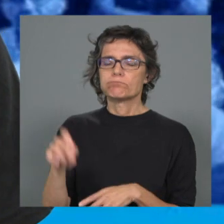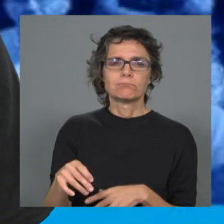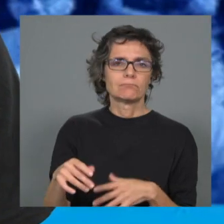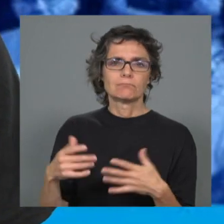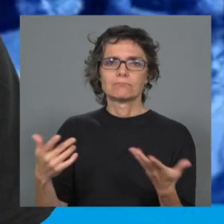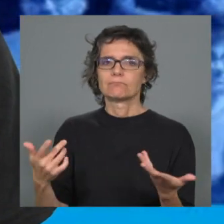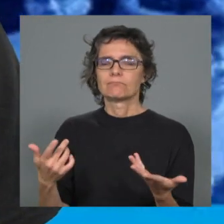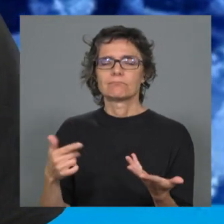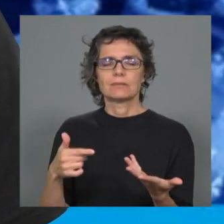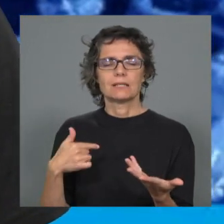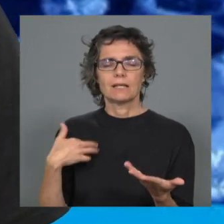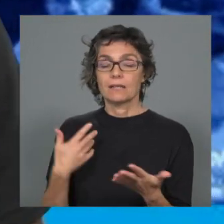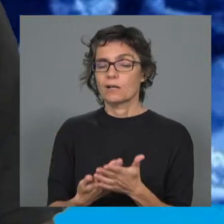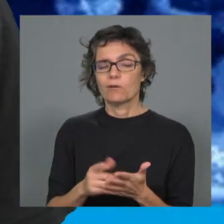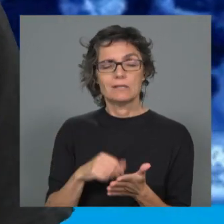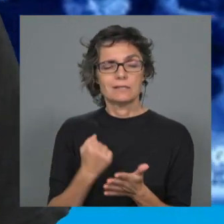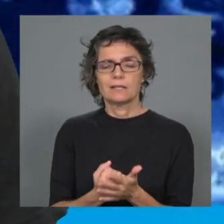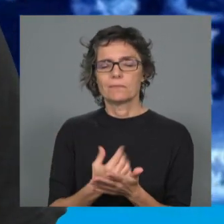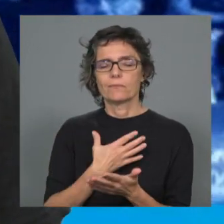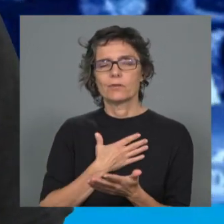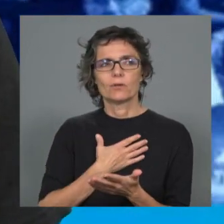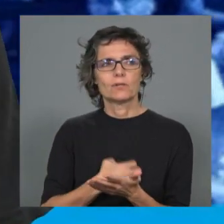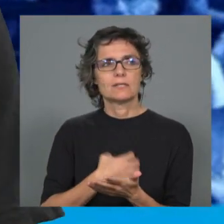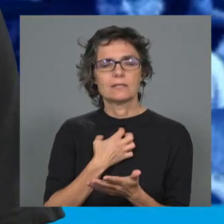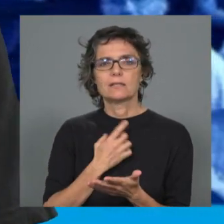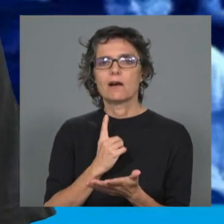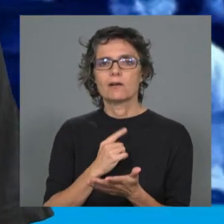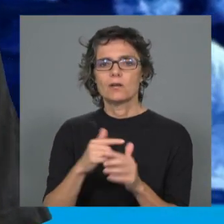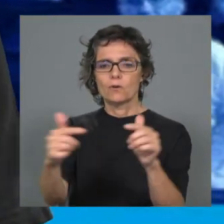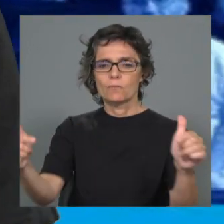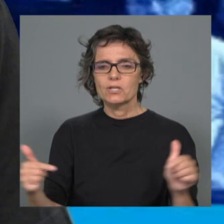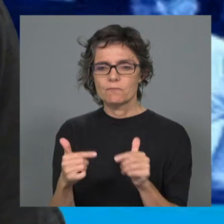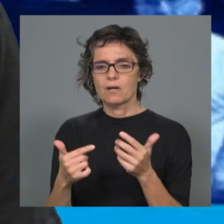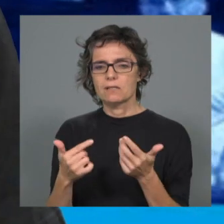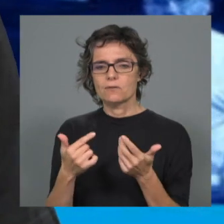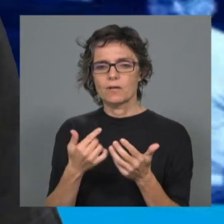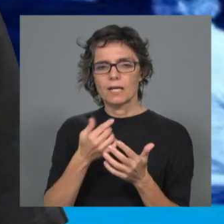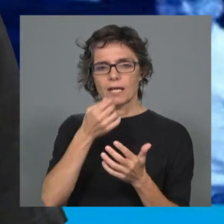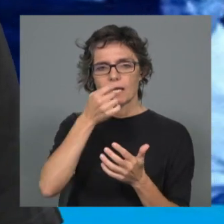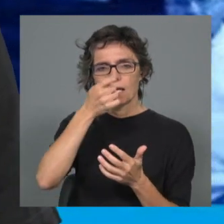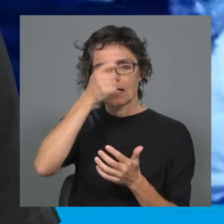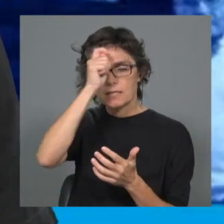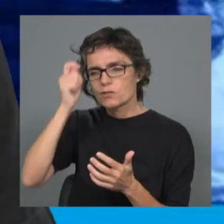me agradou na academia é um espaço onde cada um é da forma como é.